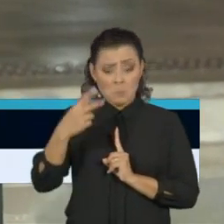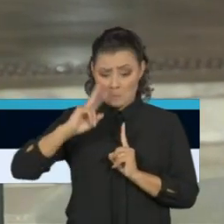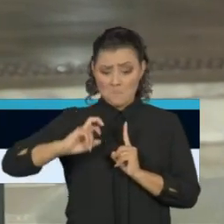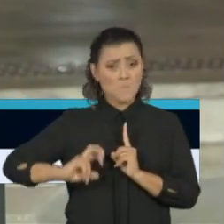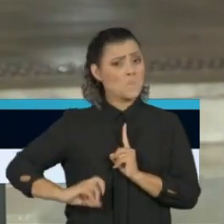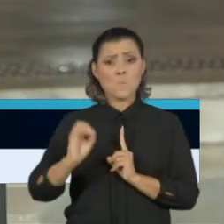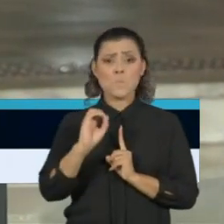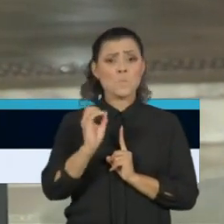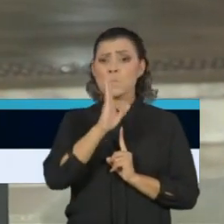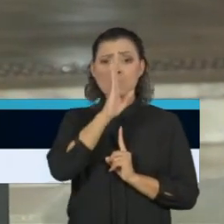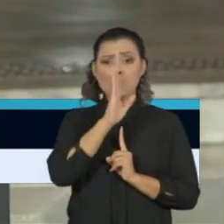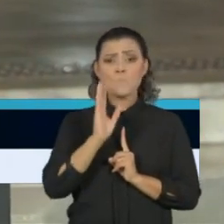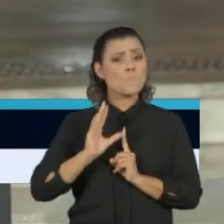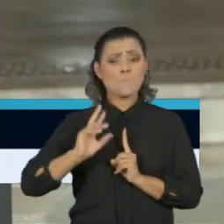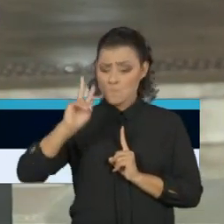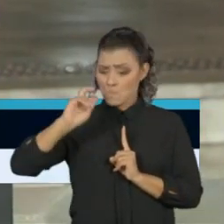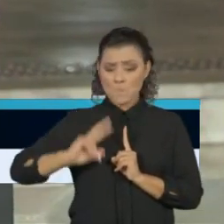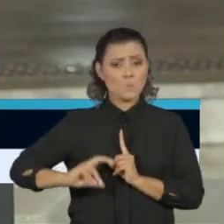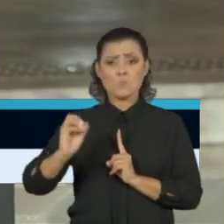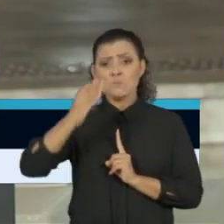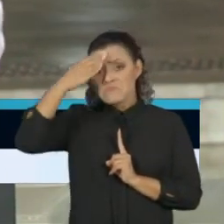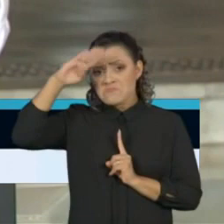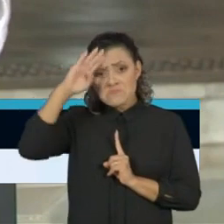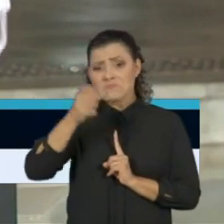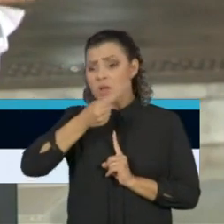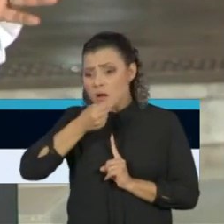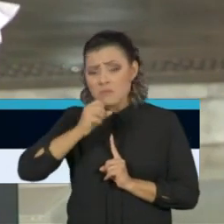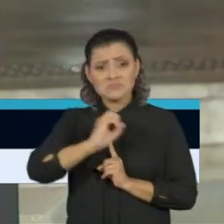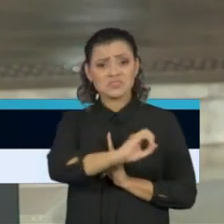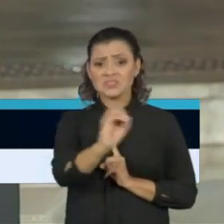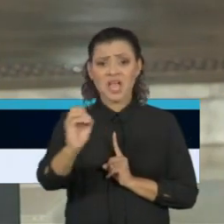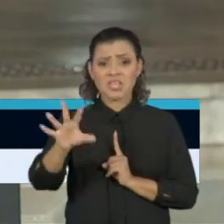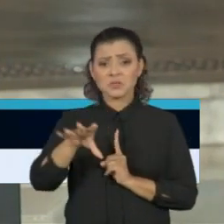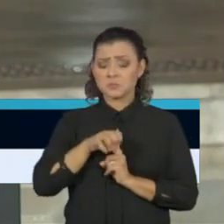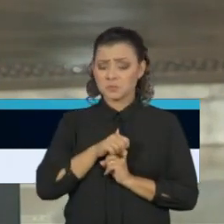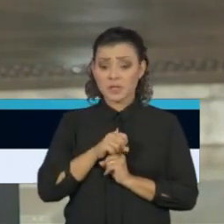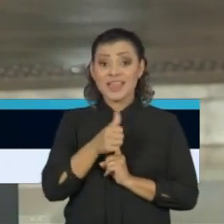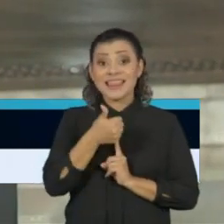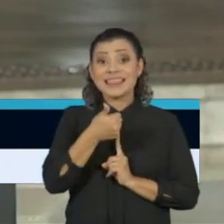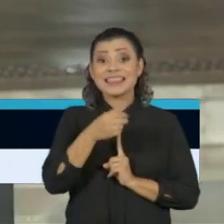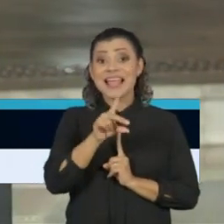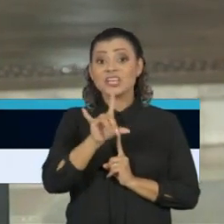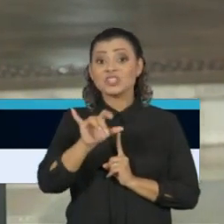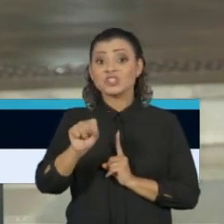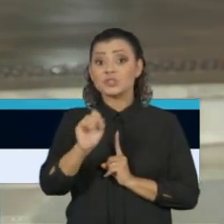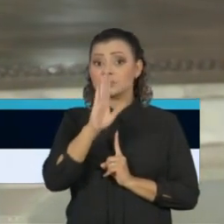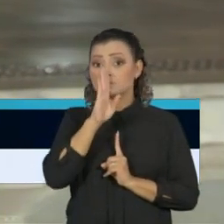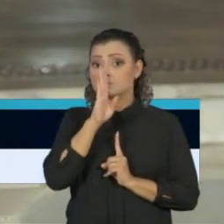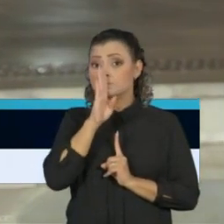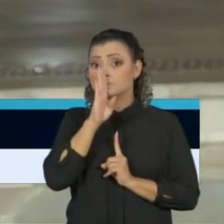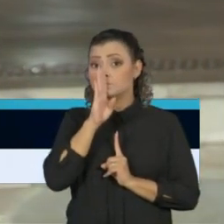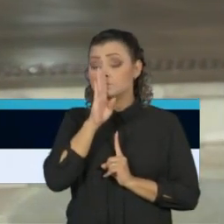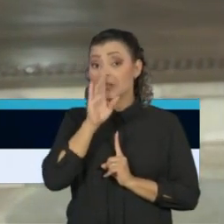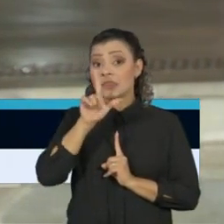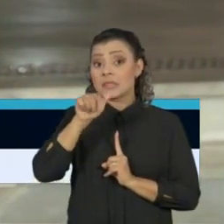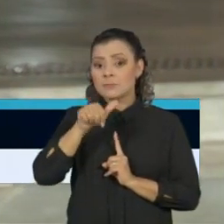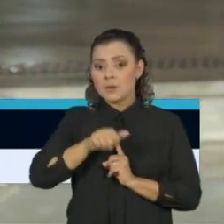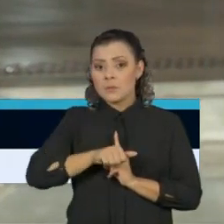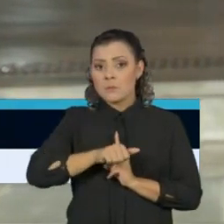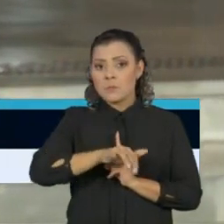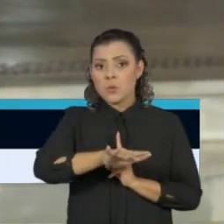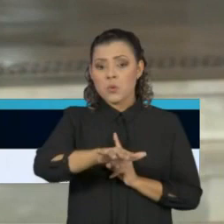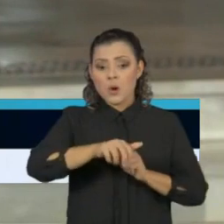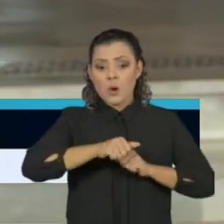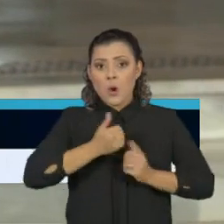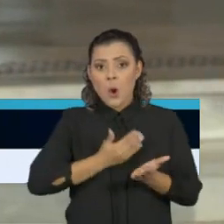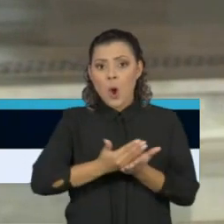10 dias, né? Em torno de 10 dias, ou seja, desde a infecção até o início dos sintomas. E aí eu quero só